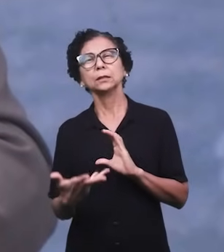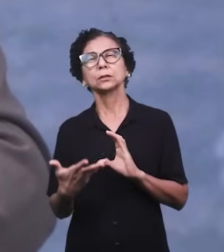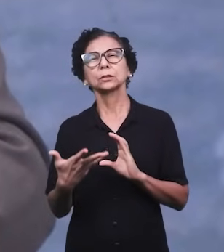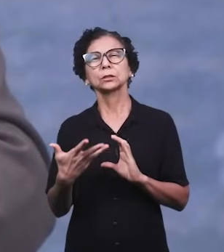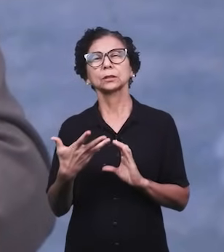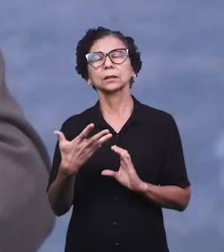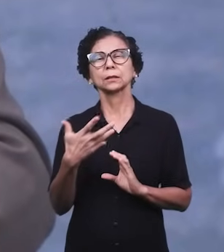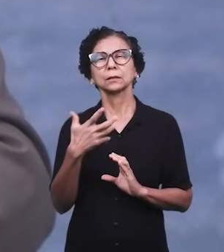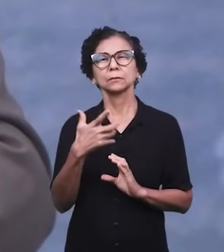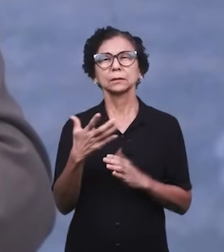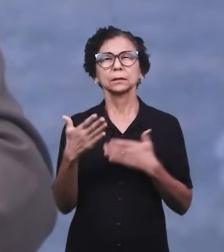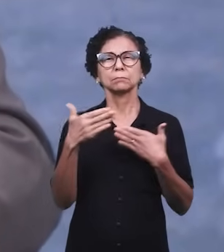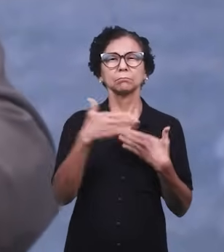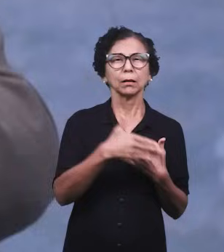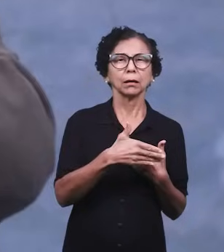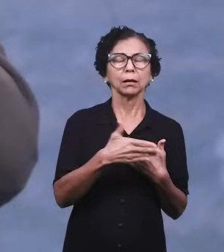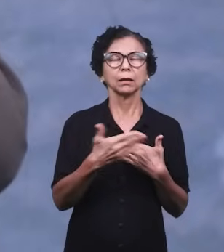conteúdo